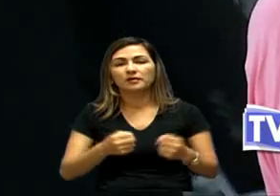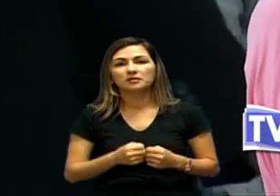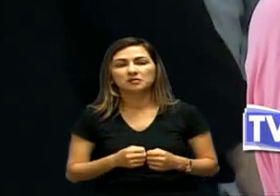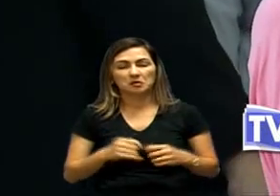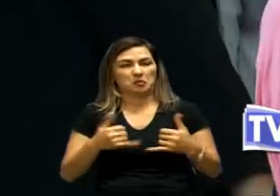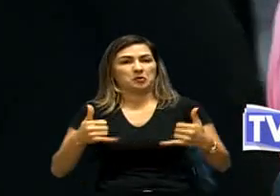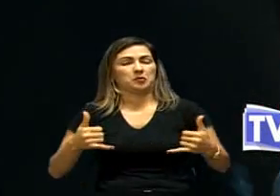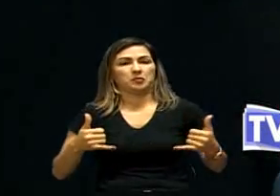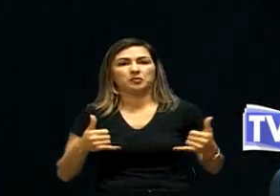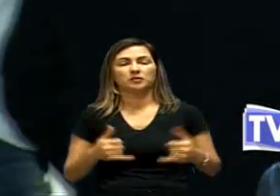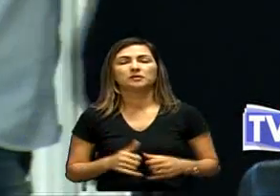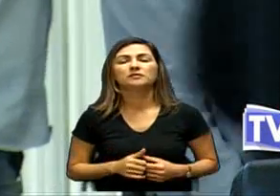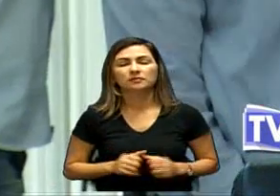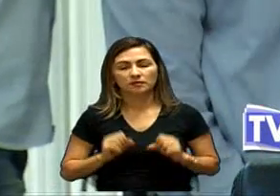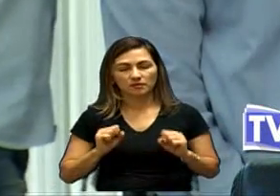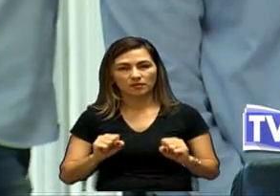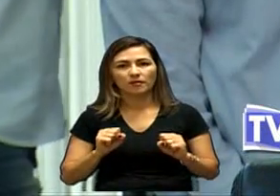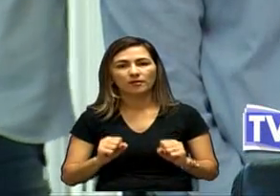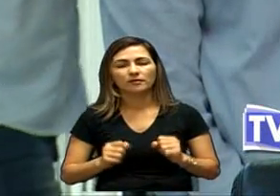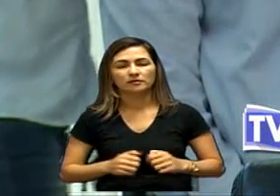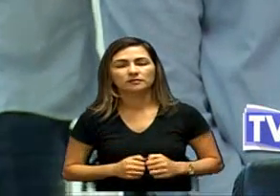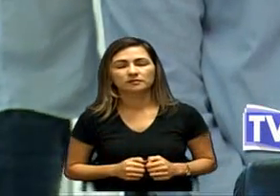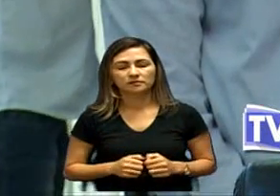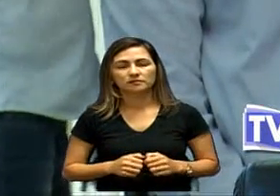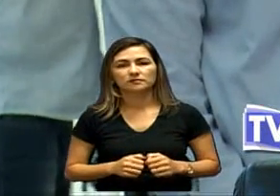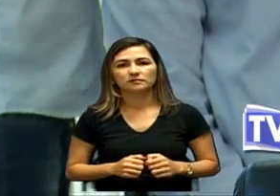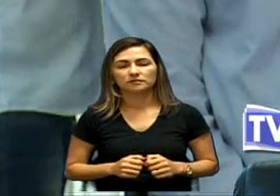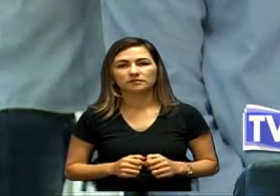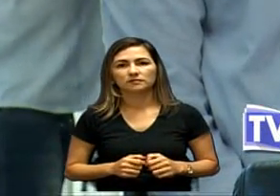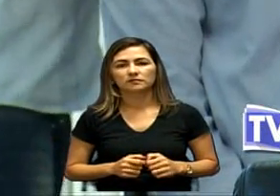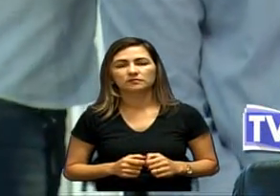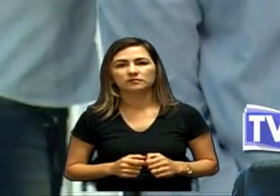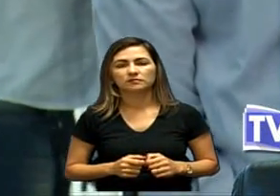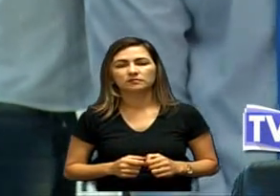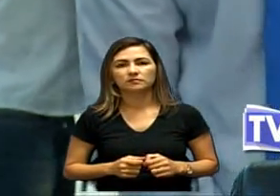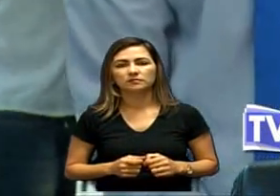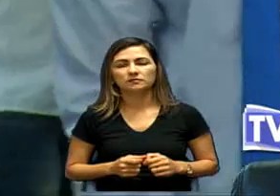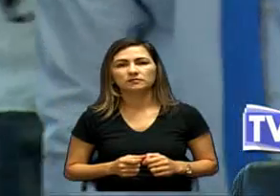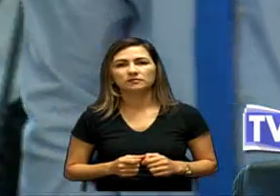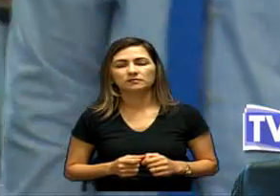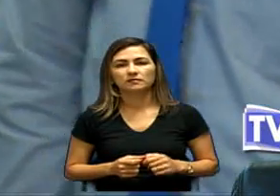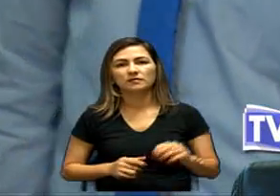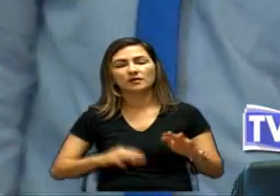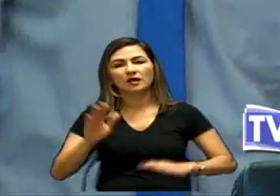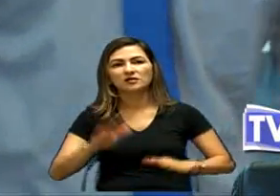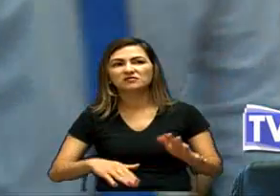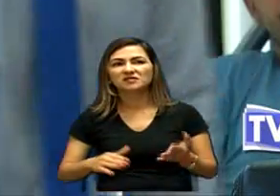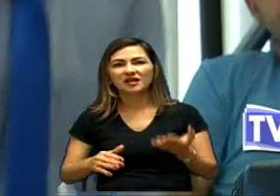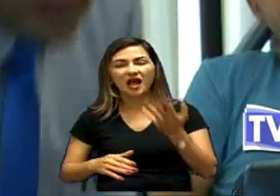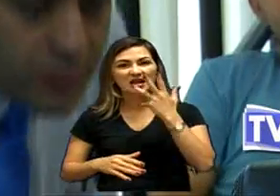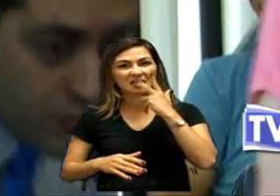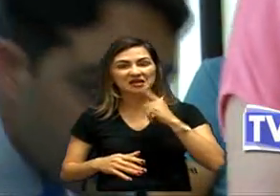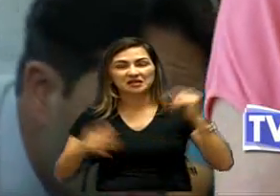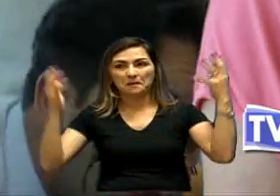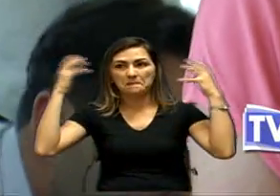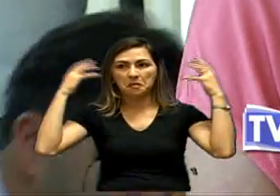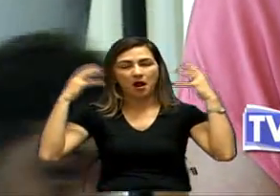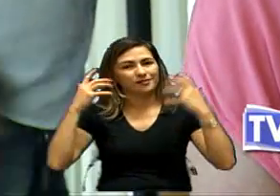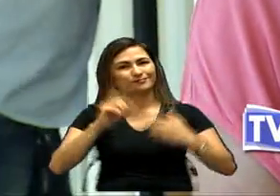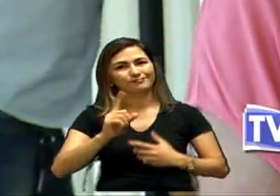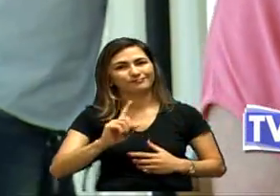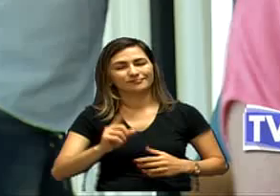banho de bacia, né? Mas as crianças só tomam banho daí quando é caso emergente. Uma que nós temos um número reduzido